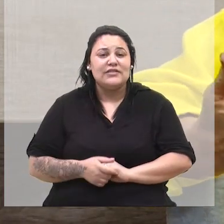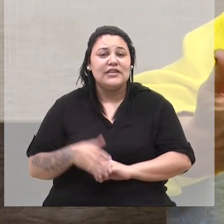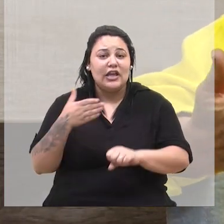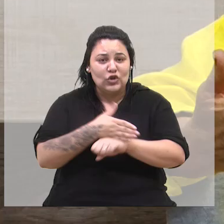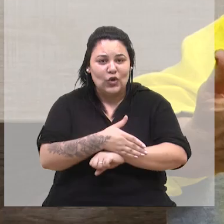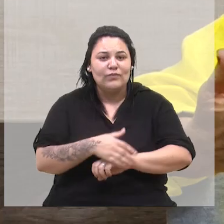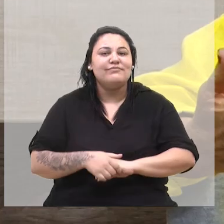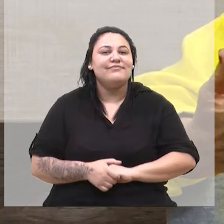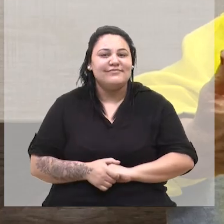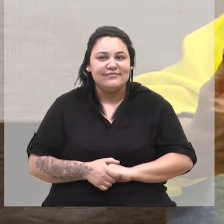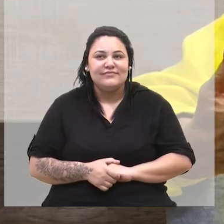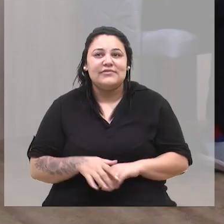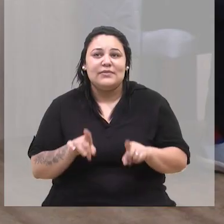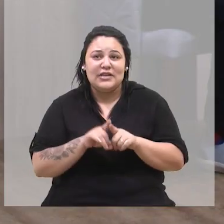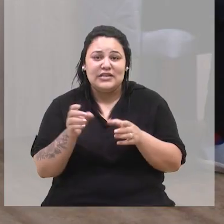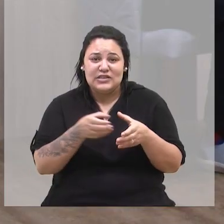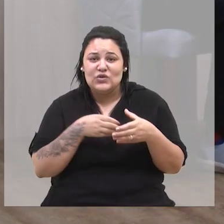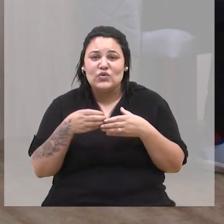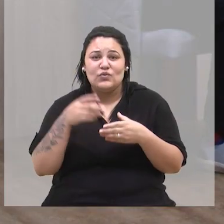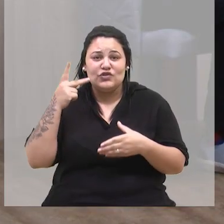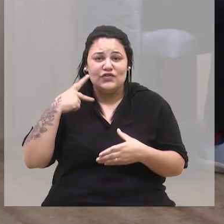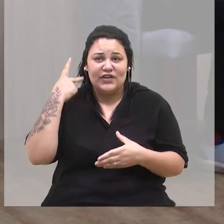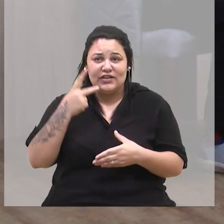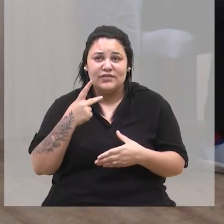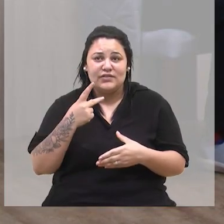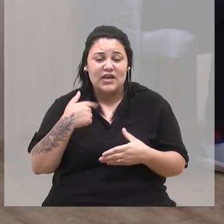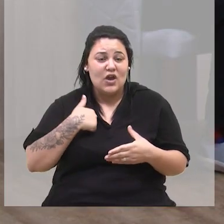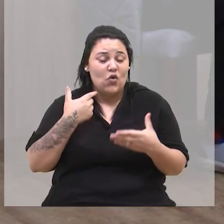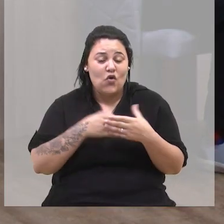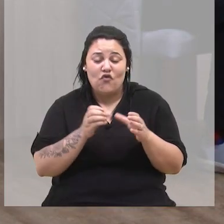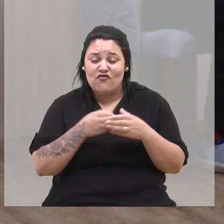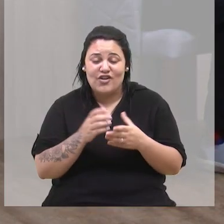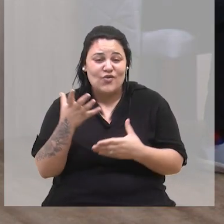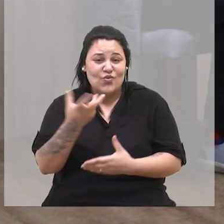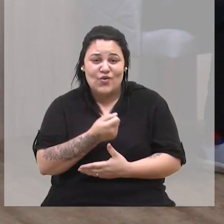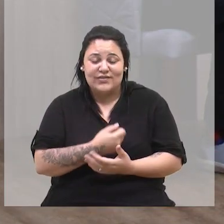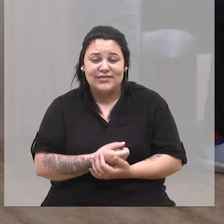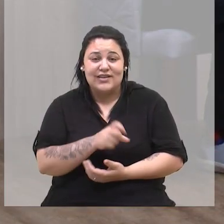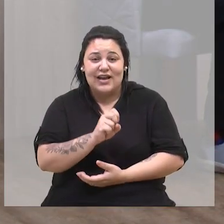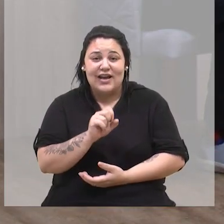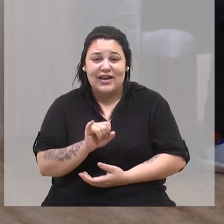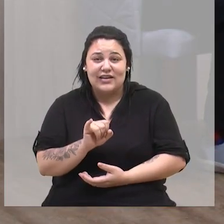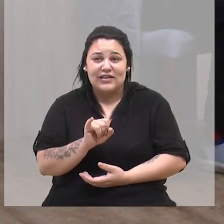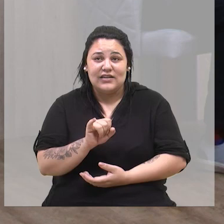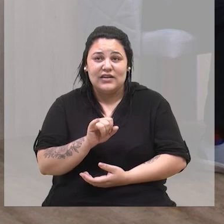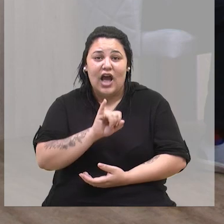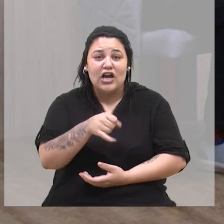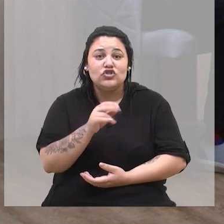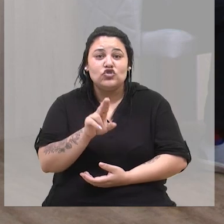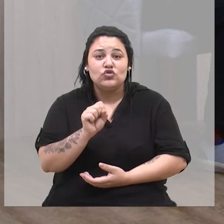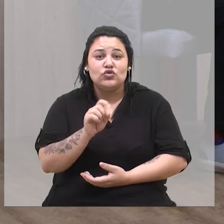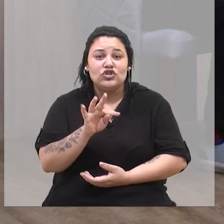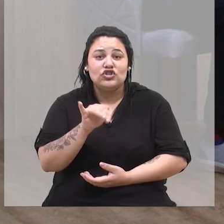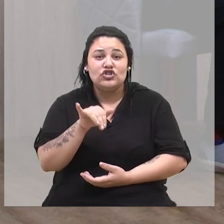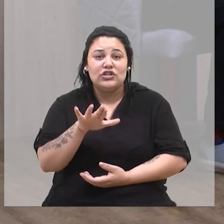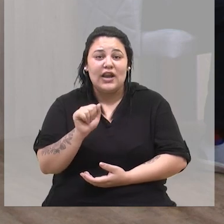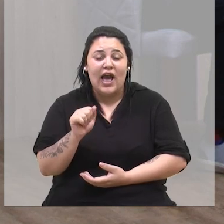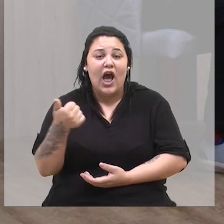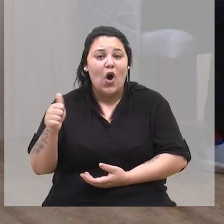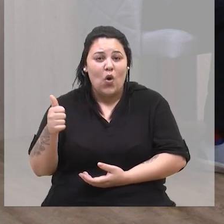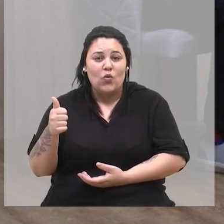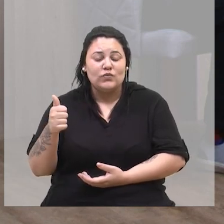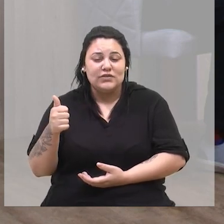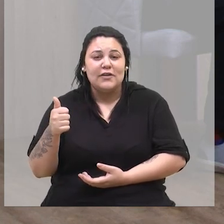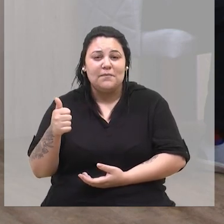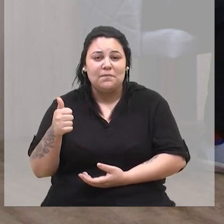Denise Pessoa. E desse grupo, então, de vereadoras, convivi com todas. A Silvana, aliás, a Justina